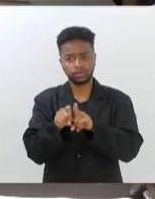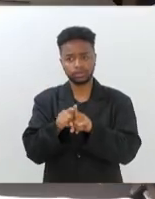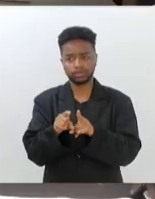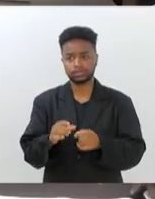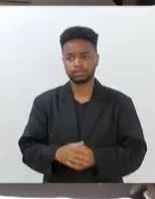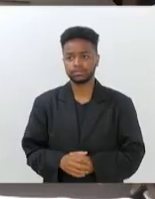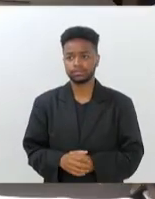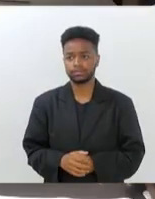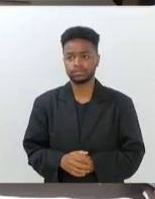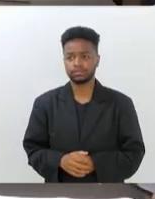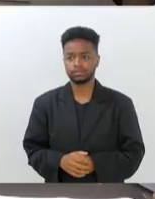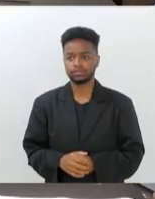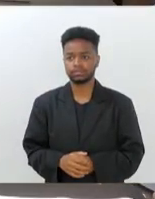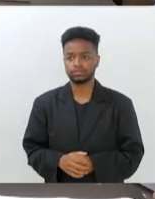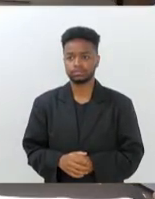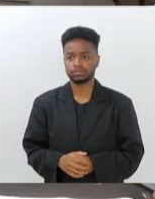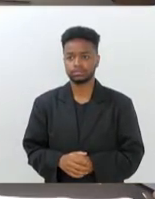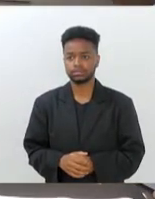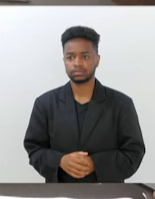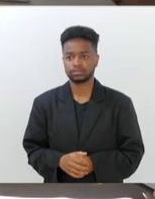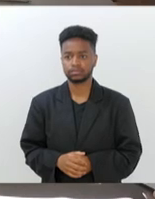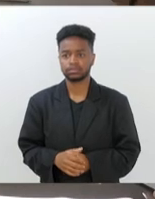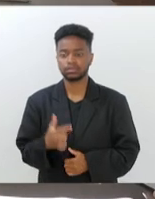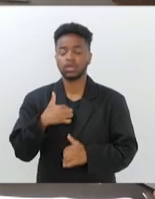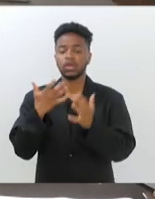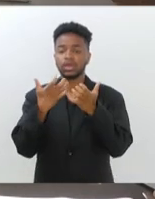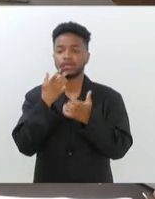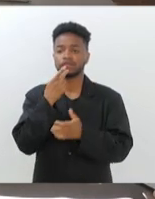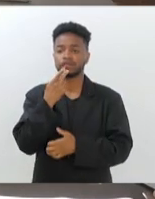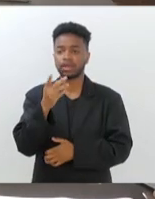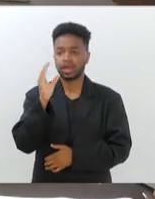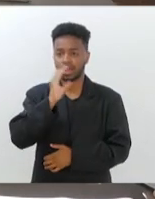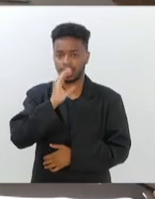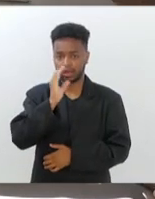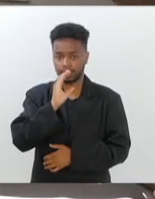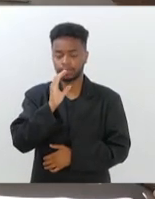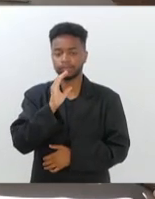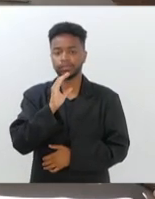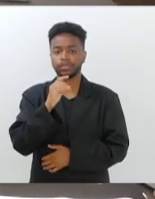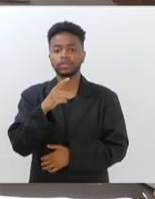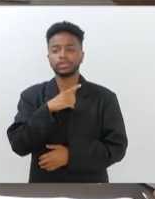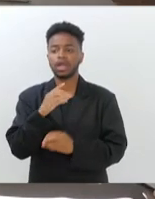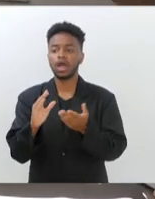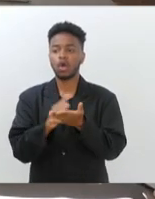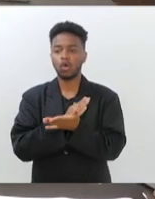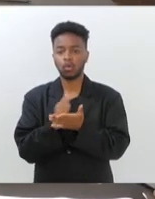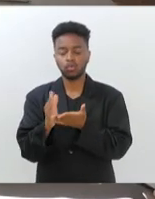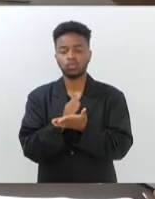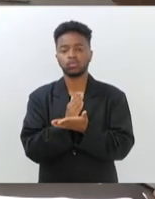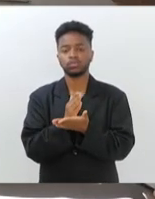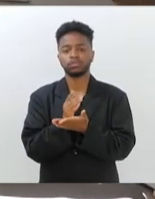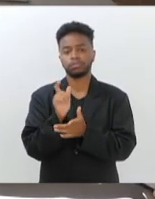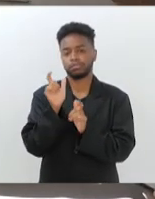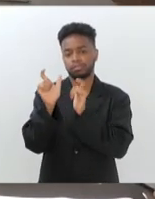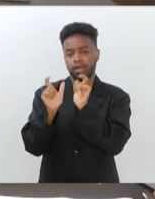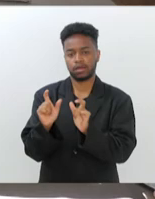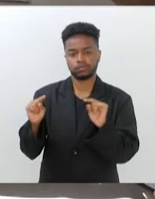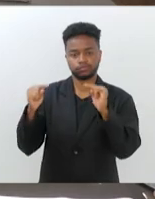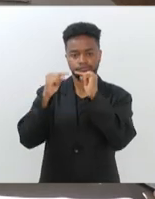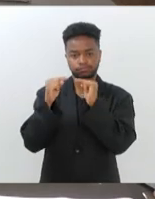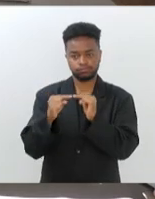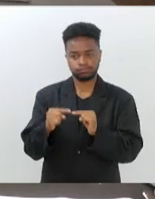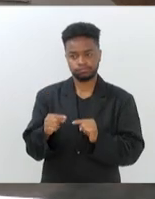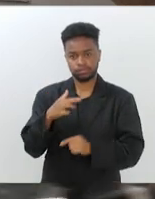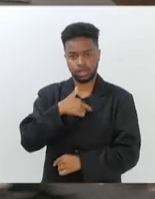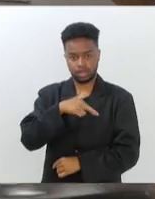também queria eh falar rapidamente algumas algumas de religiões